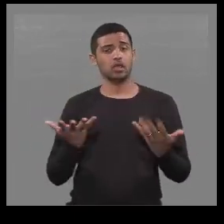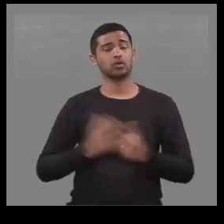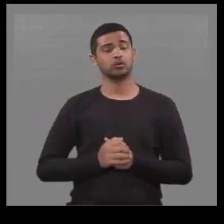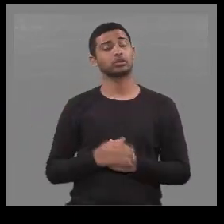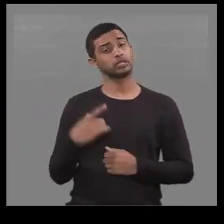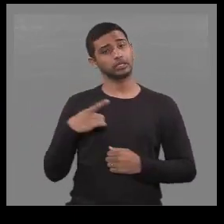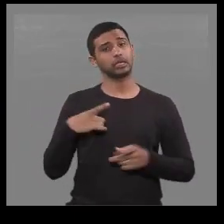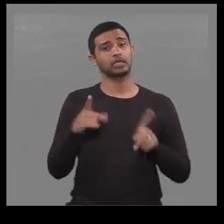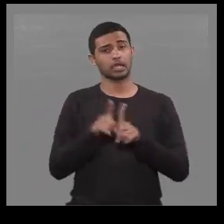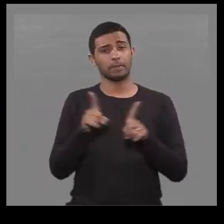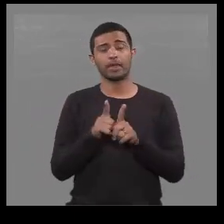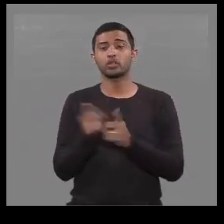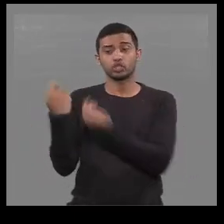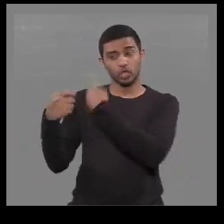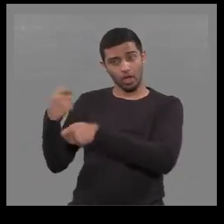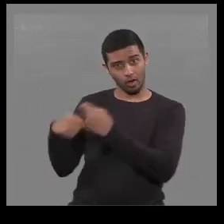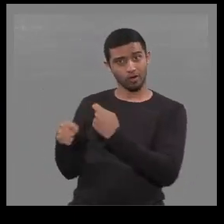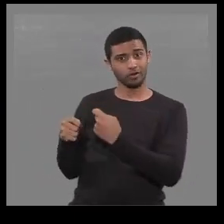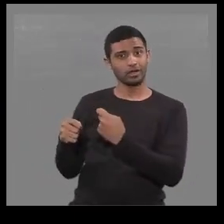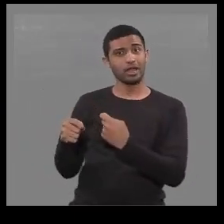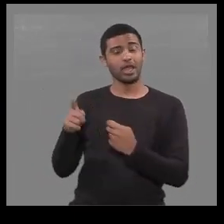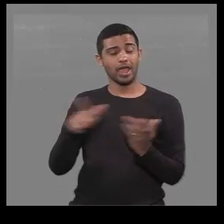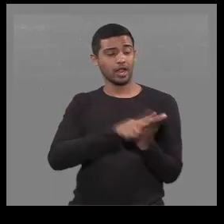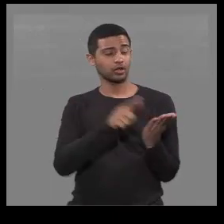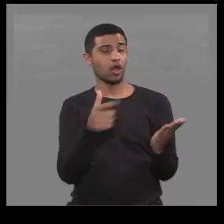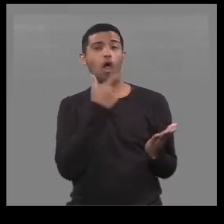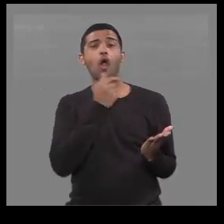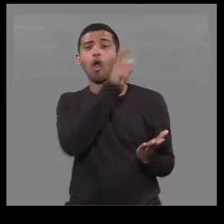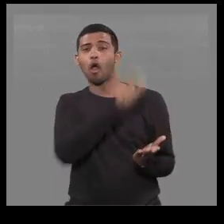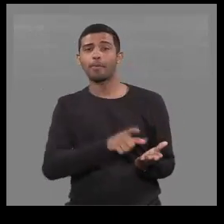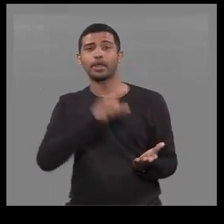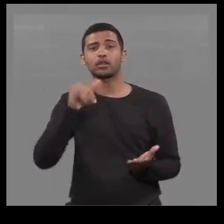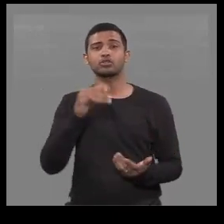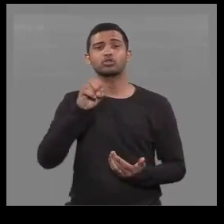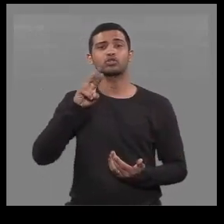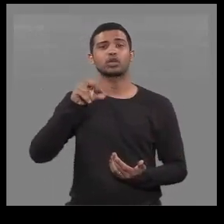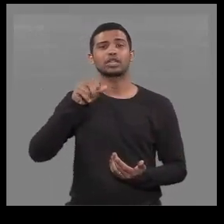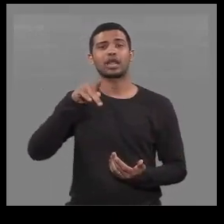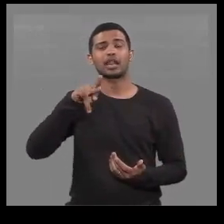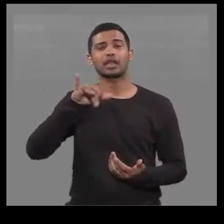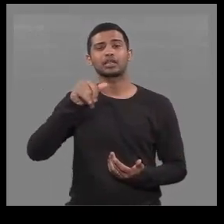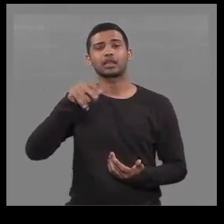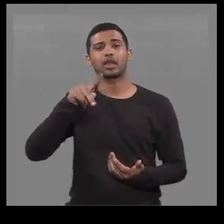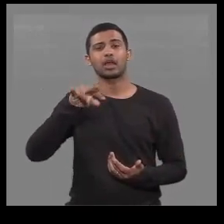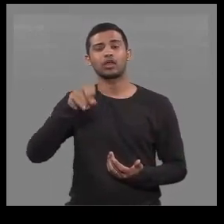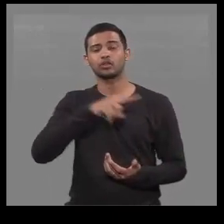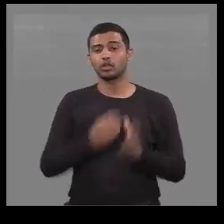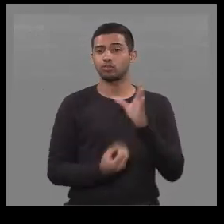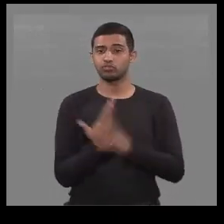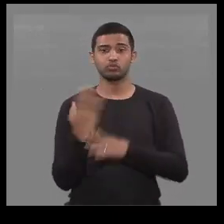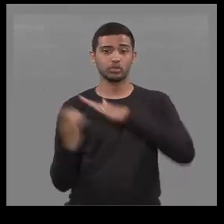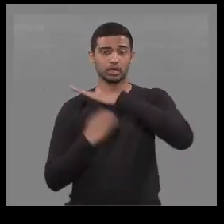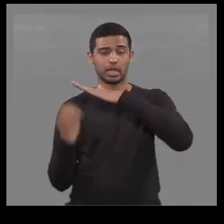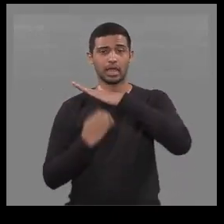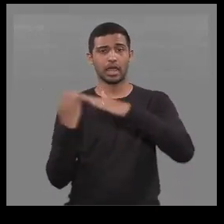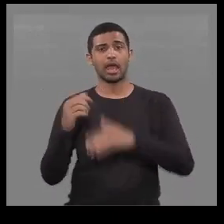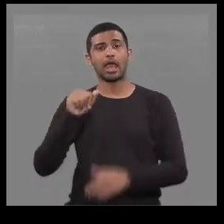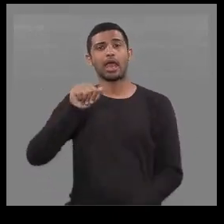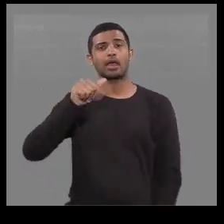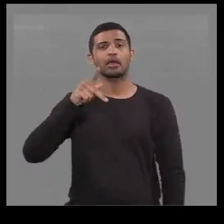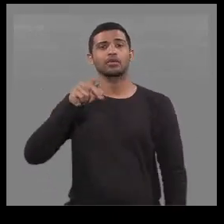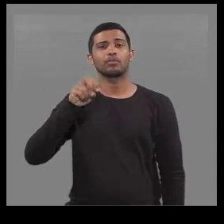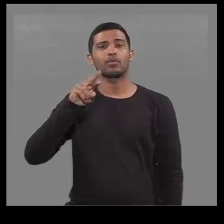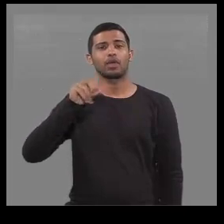hoje, inclusive nos negócios, declara o jornalista Antônio Pita, um dos fundadores da empresa Diaspora